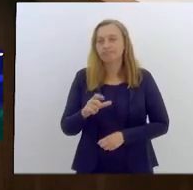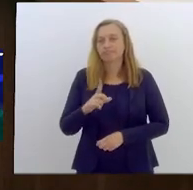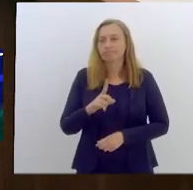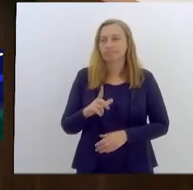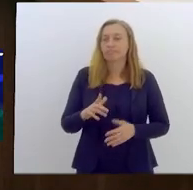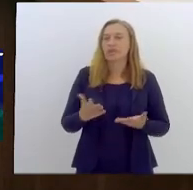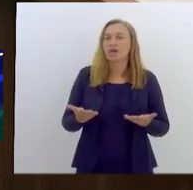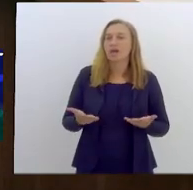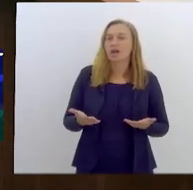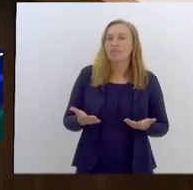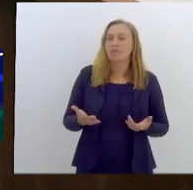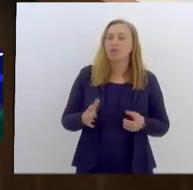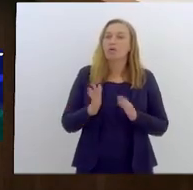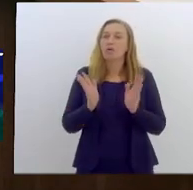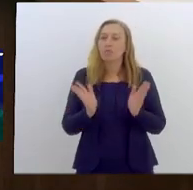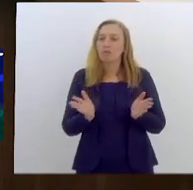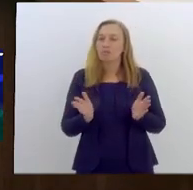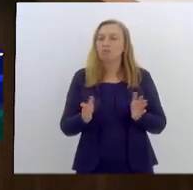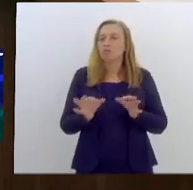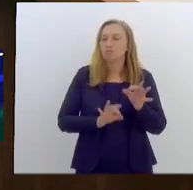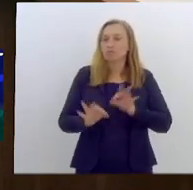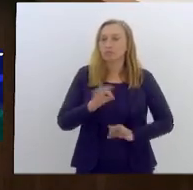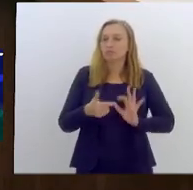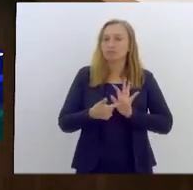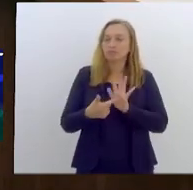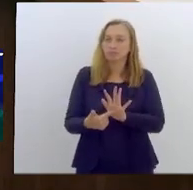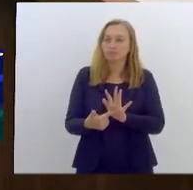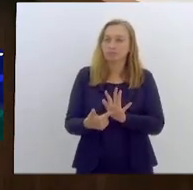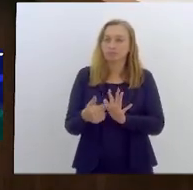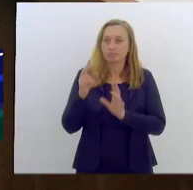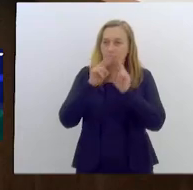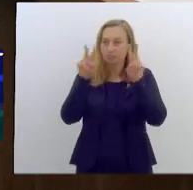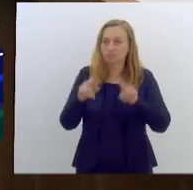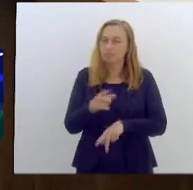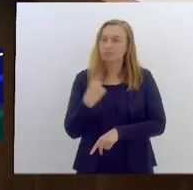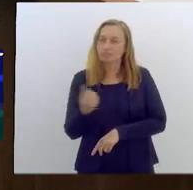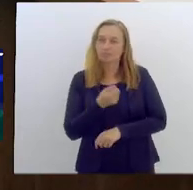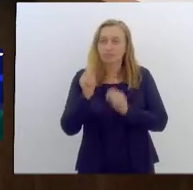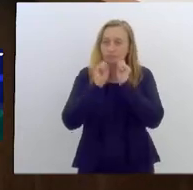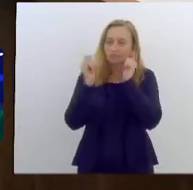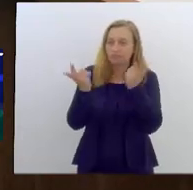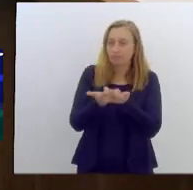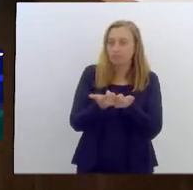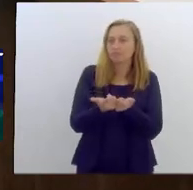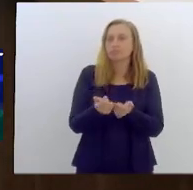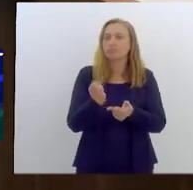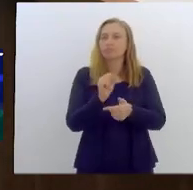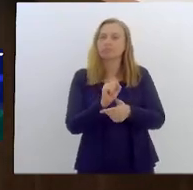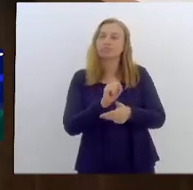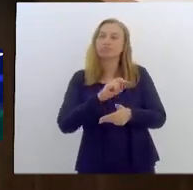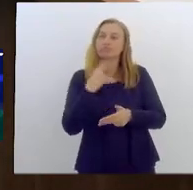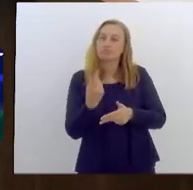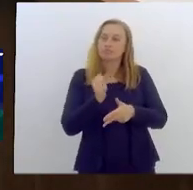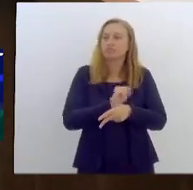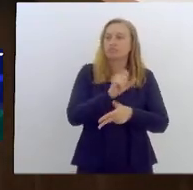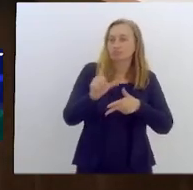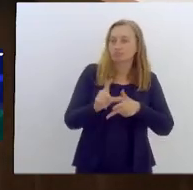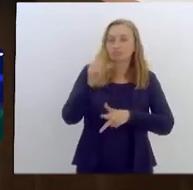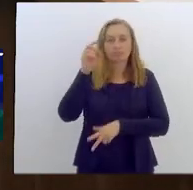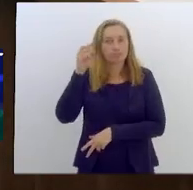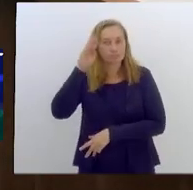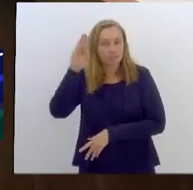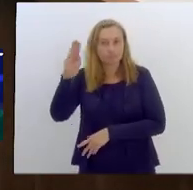projeto tenta otimizar a visualização, seja nossa, do Legislativo, do Executivo, mas, principalmente,